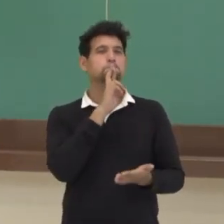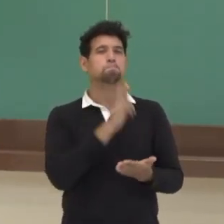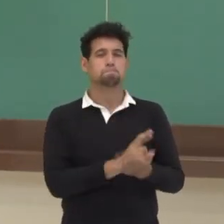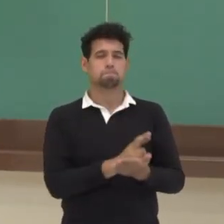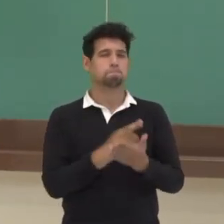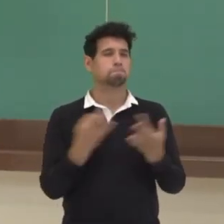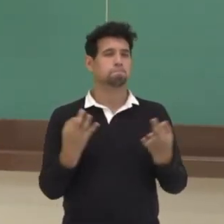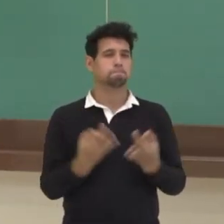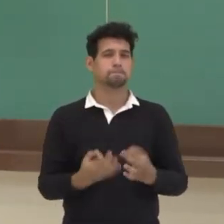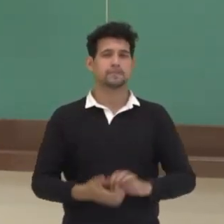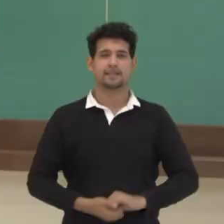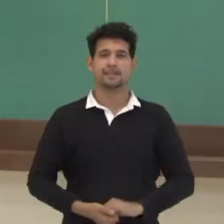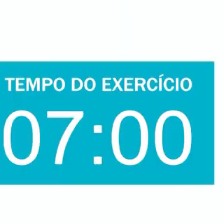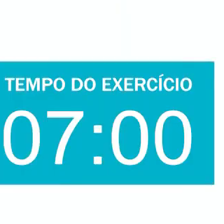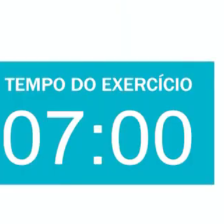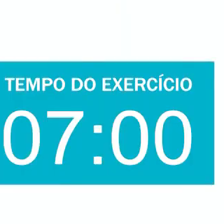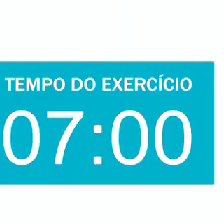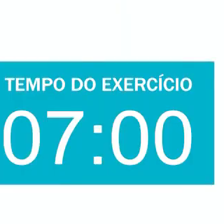resolução completa.